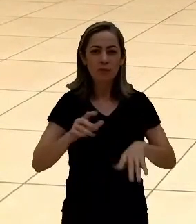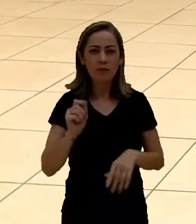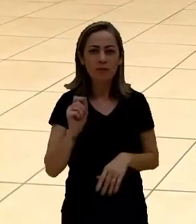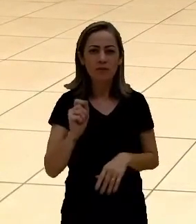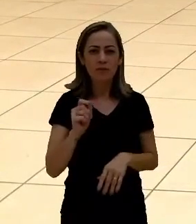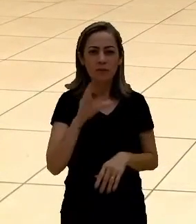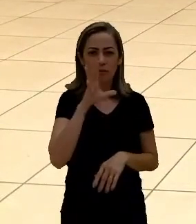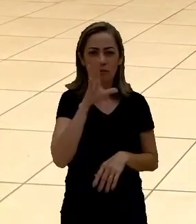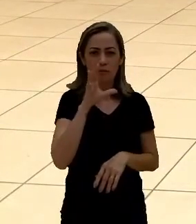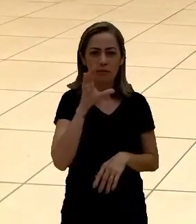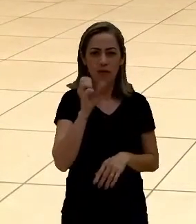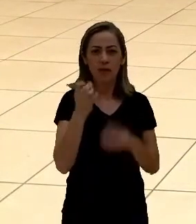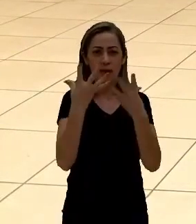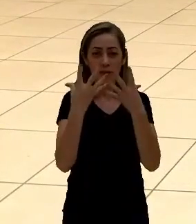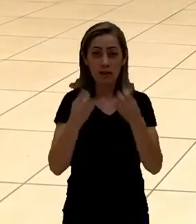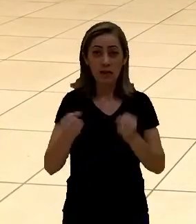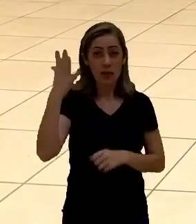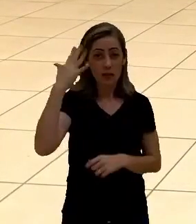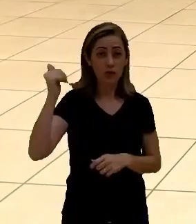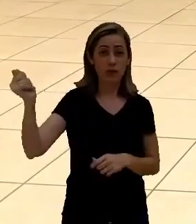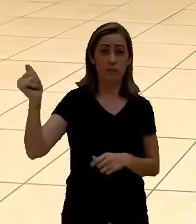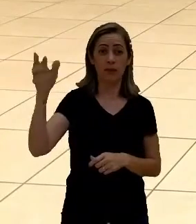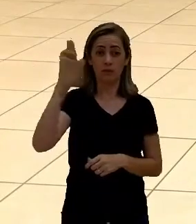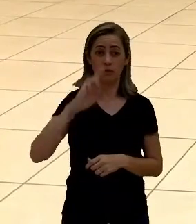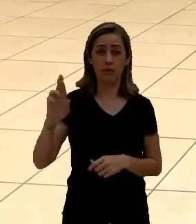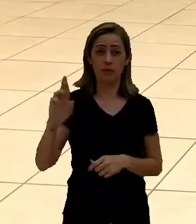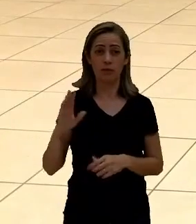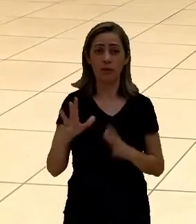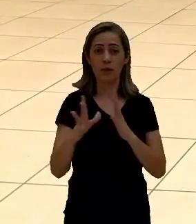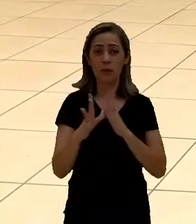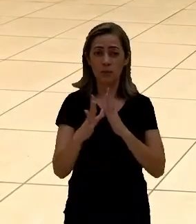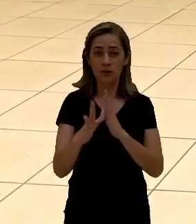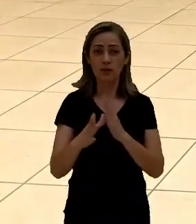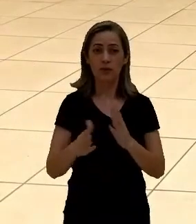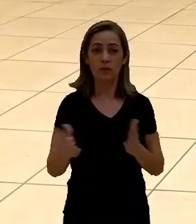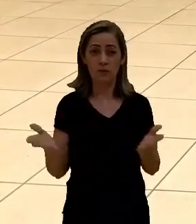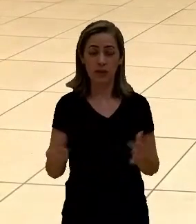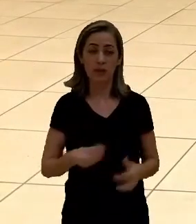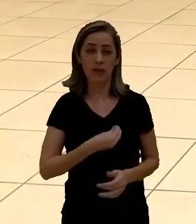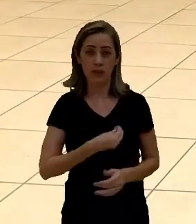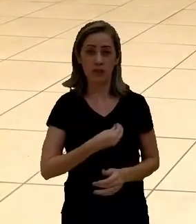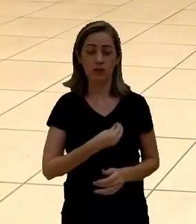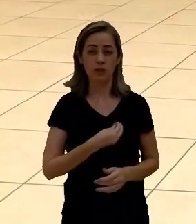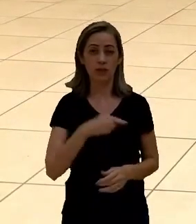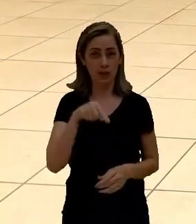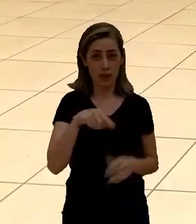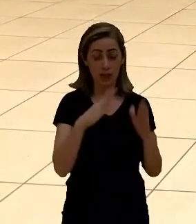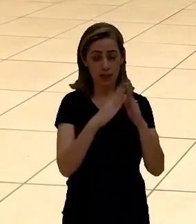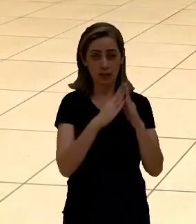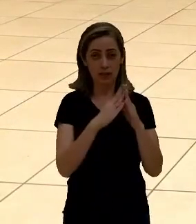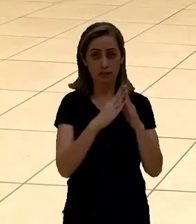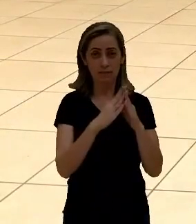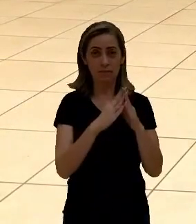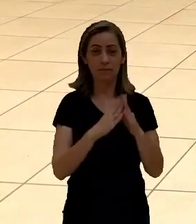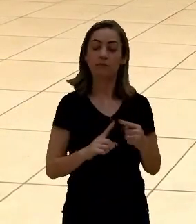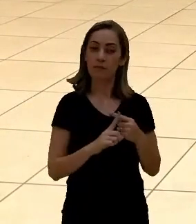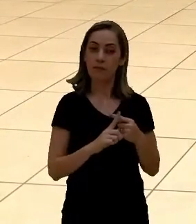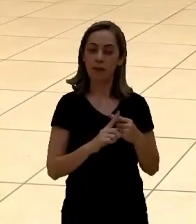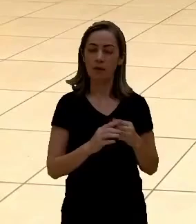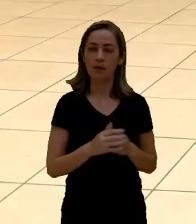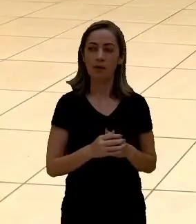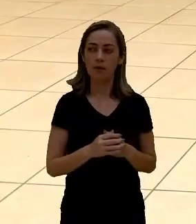do Senhor pronto fiz a minha procissão estou na igreja tô falando agora no momento que a igreja estava repleta